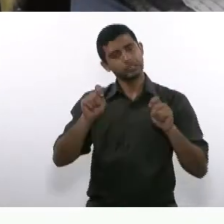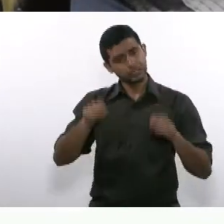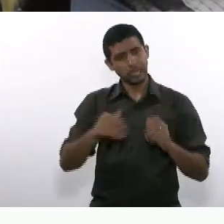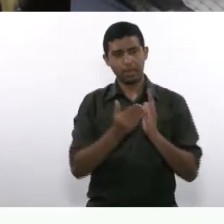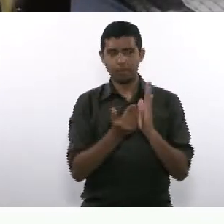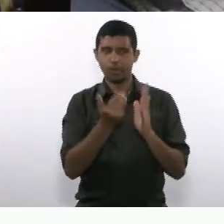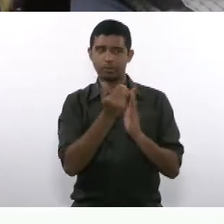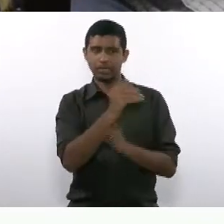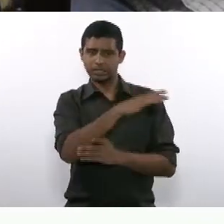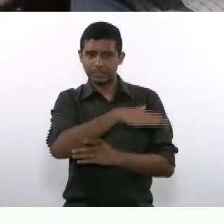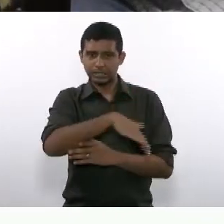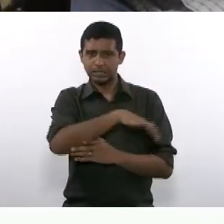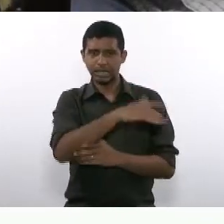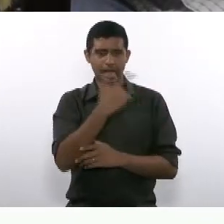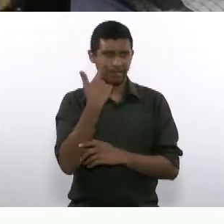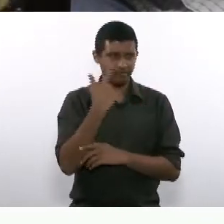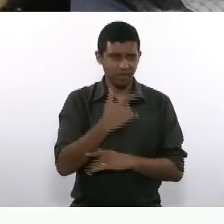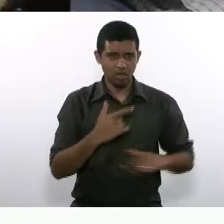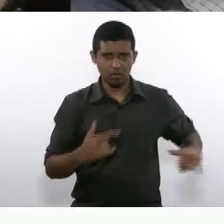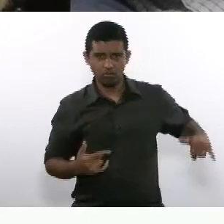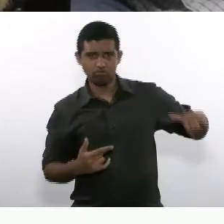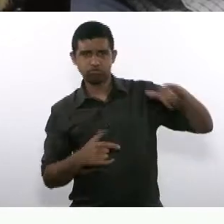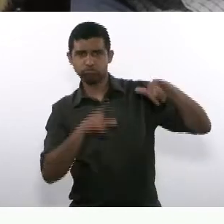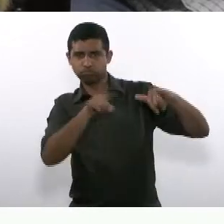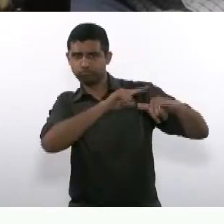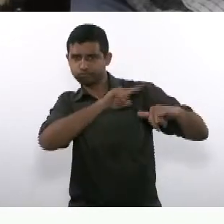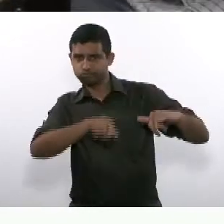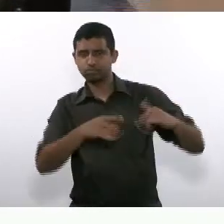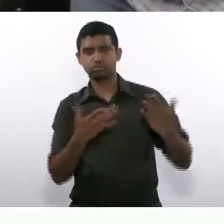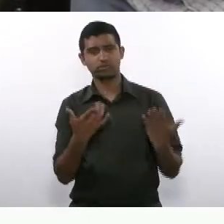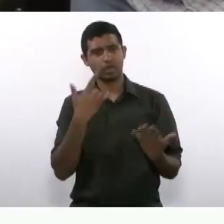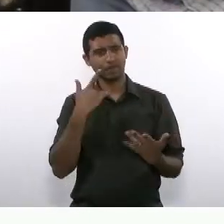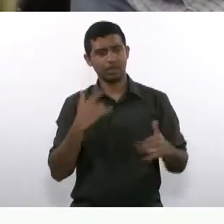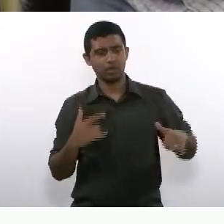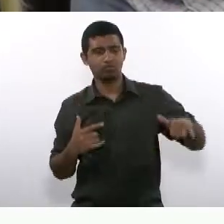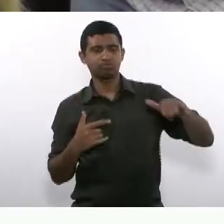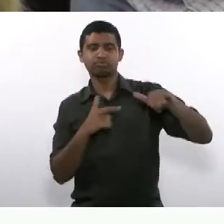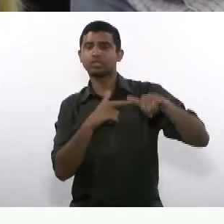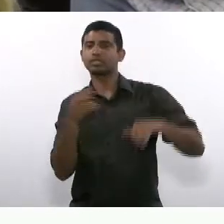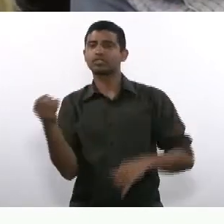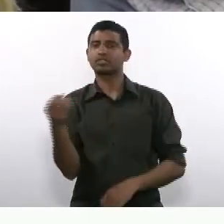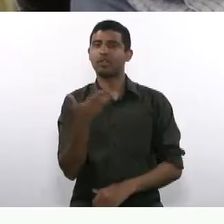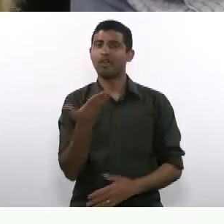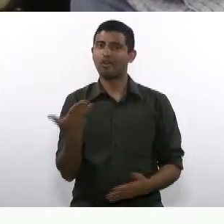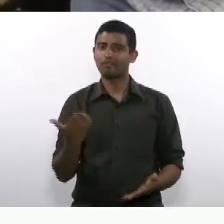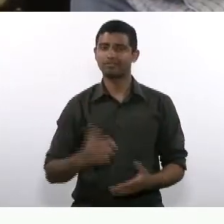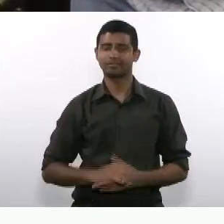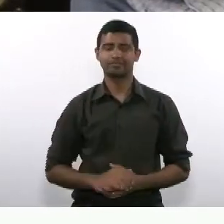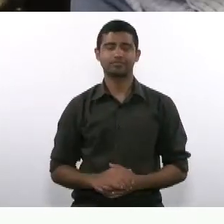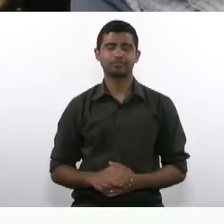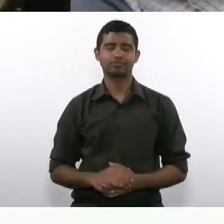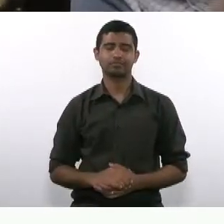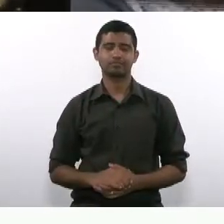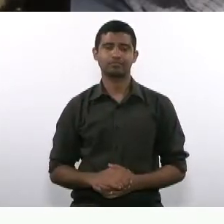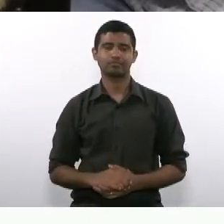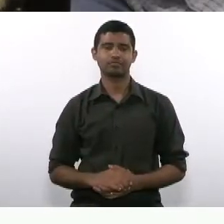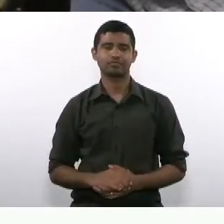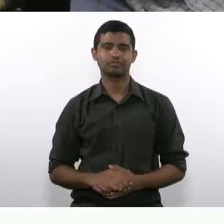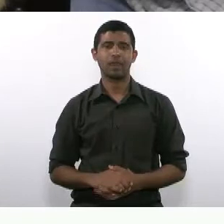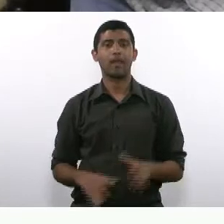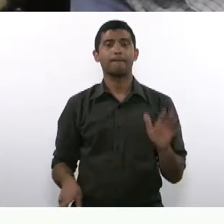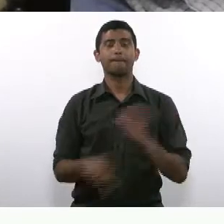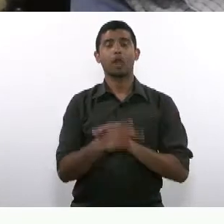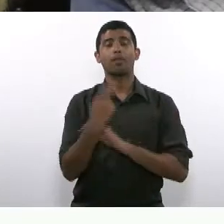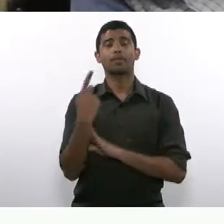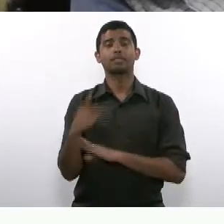Santos Dumont, que não vão tirar voos dali. Então, são voos novos que chegam e partem do Galeão.